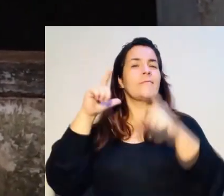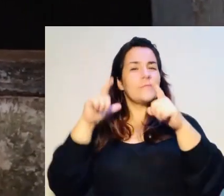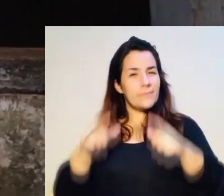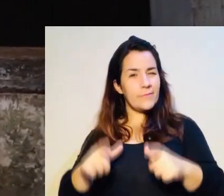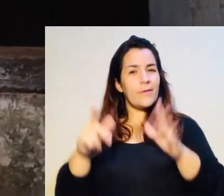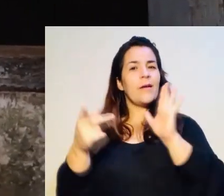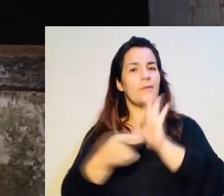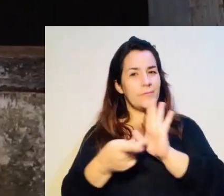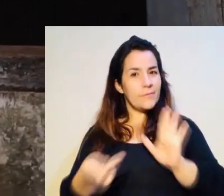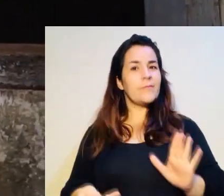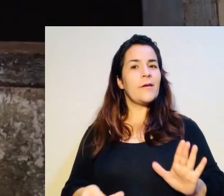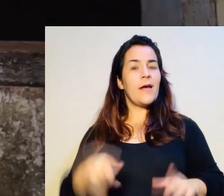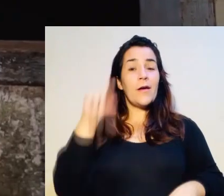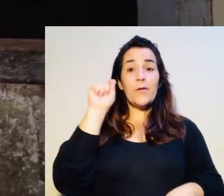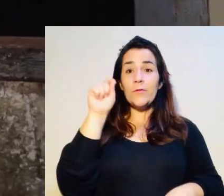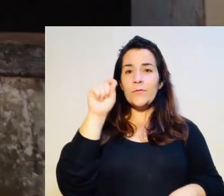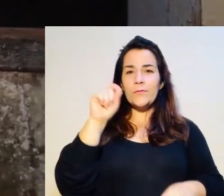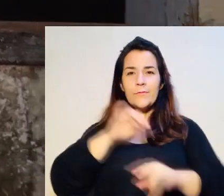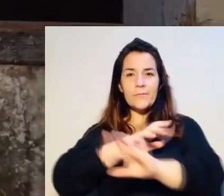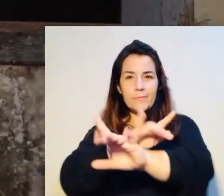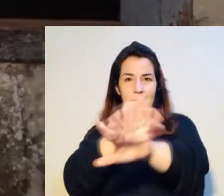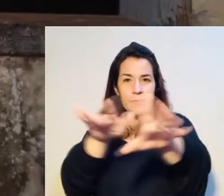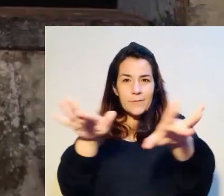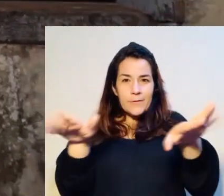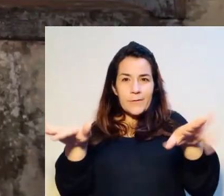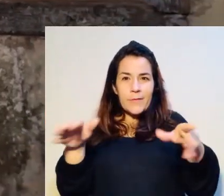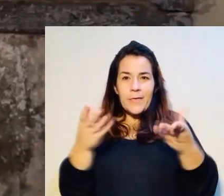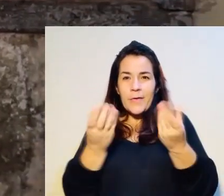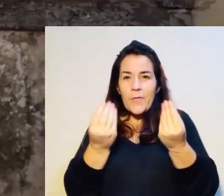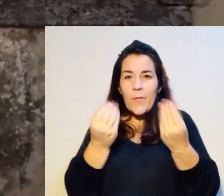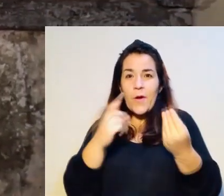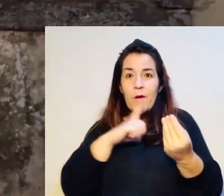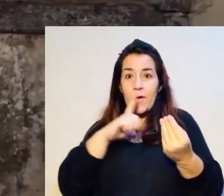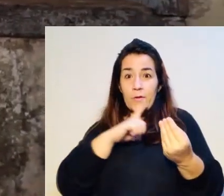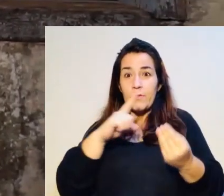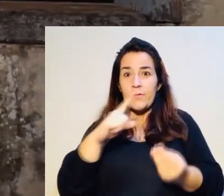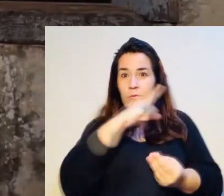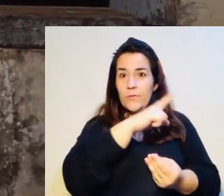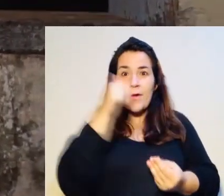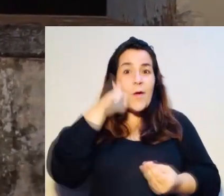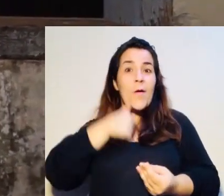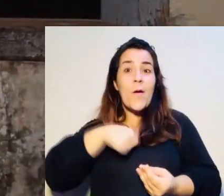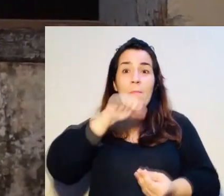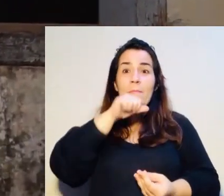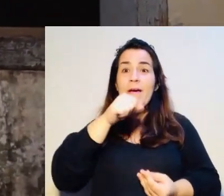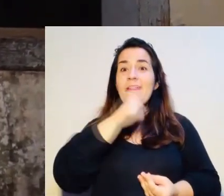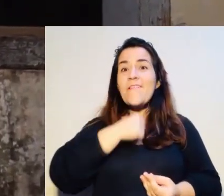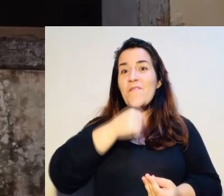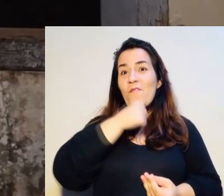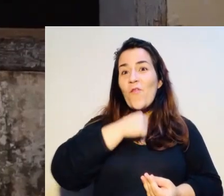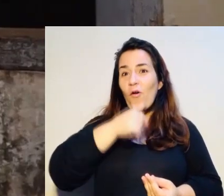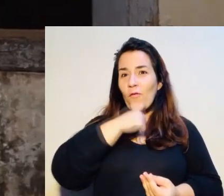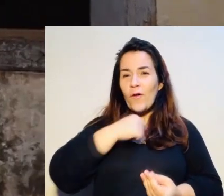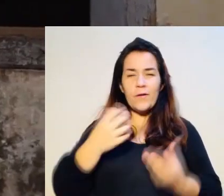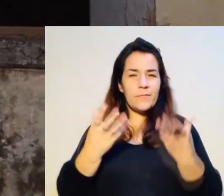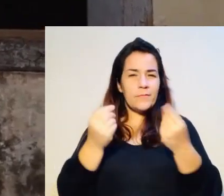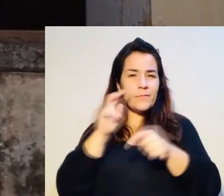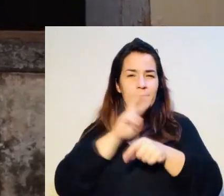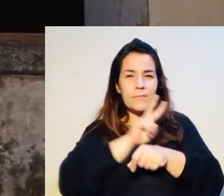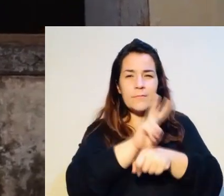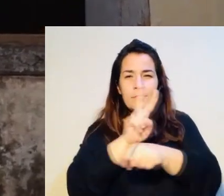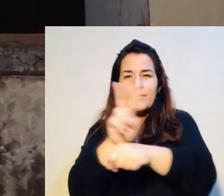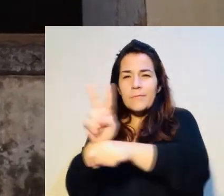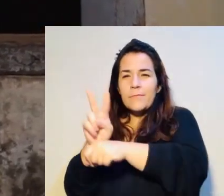não? Os quintais, principalmente aqueles que têm as mãos das avós,